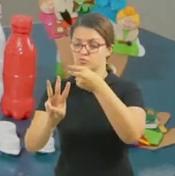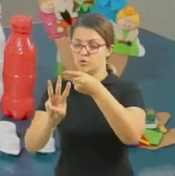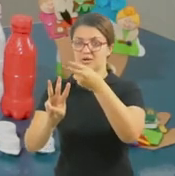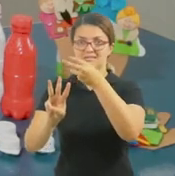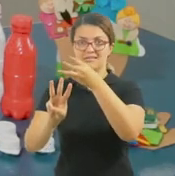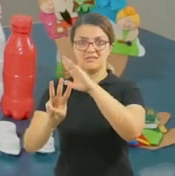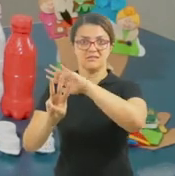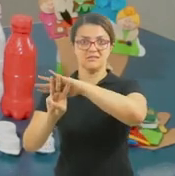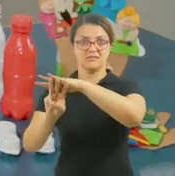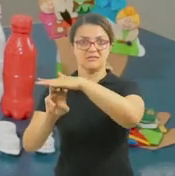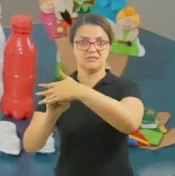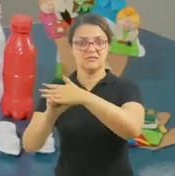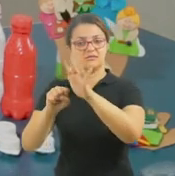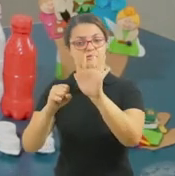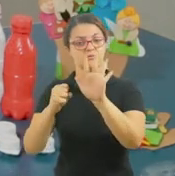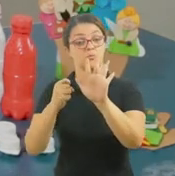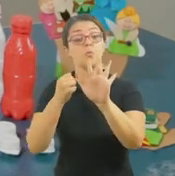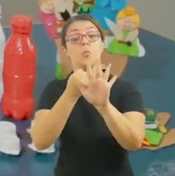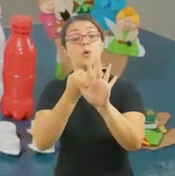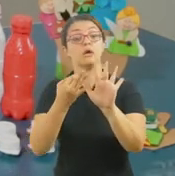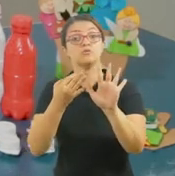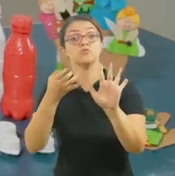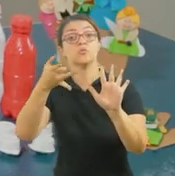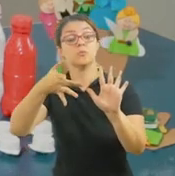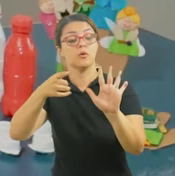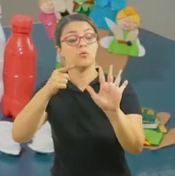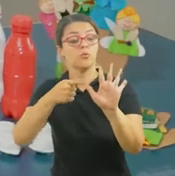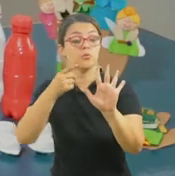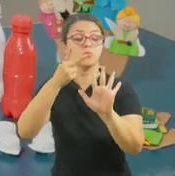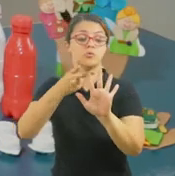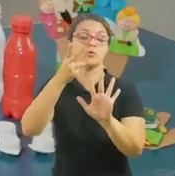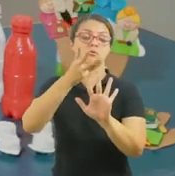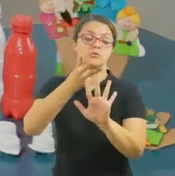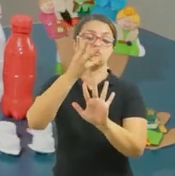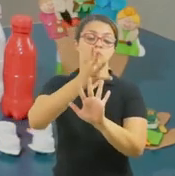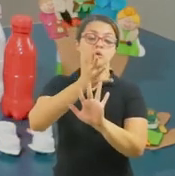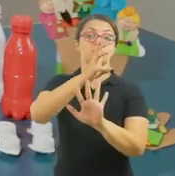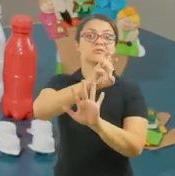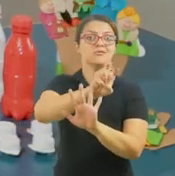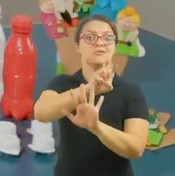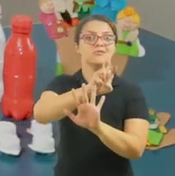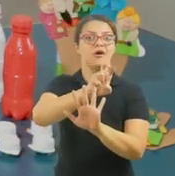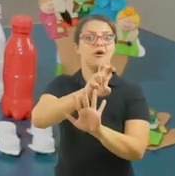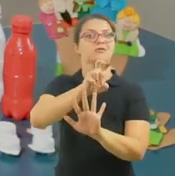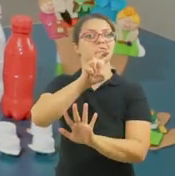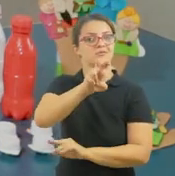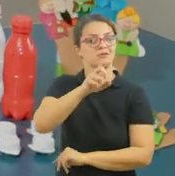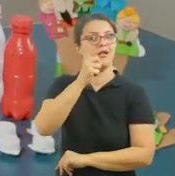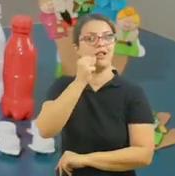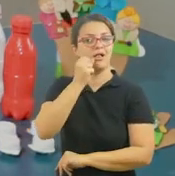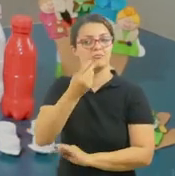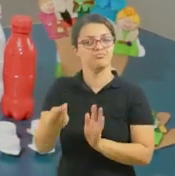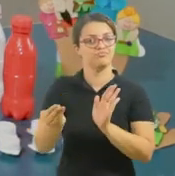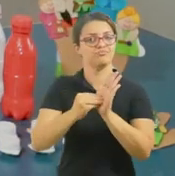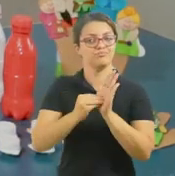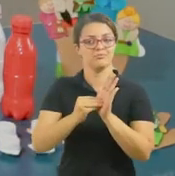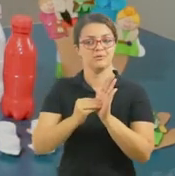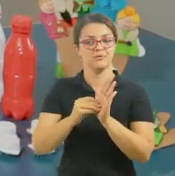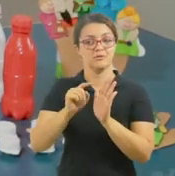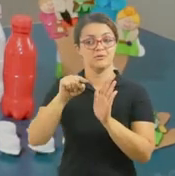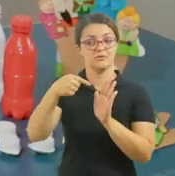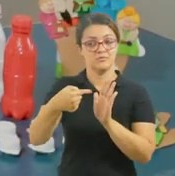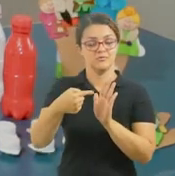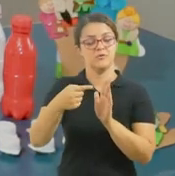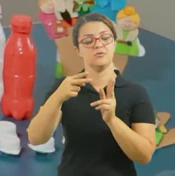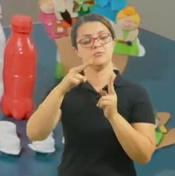Então, sobraram quantos lápis? 1, 2, 3, 4, 5. 5 lápis. Você vai colocar aqui. Depois,